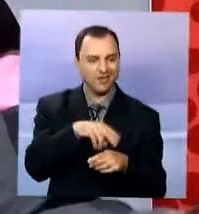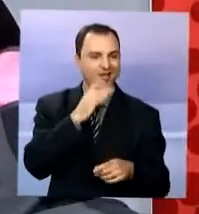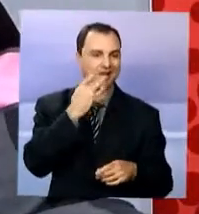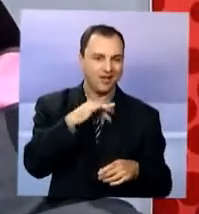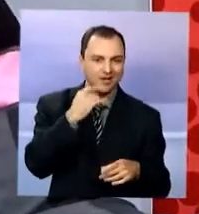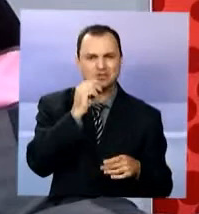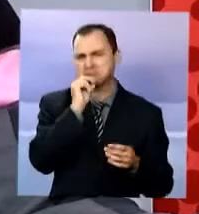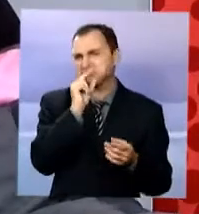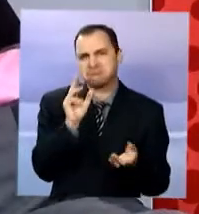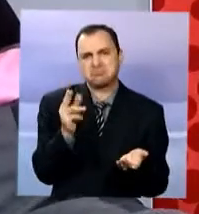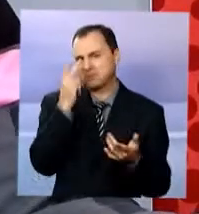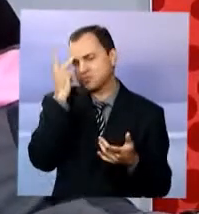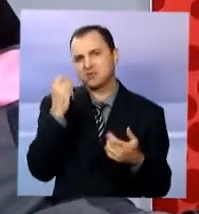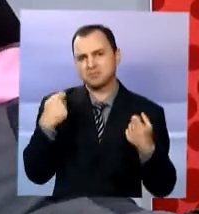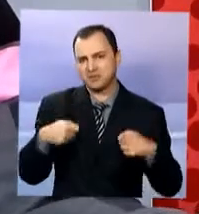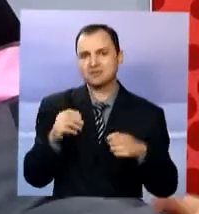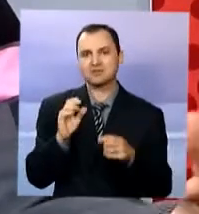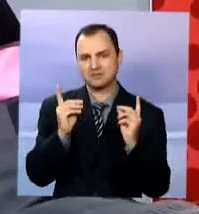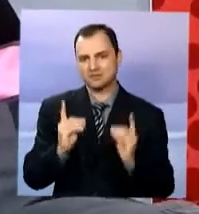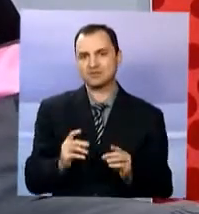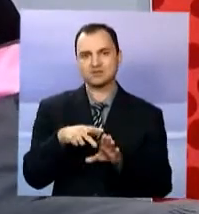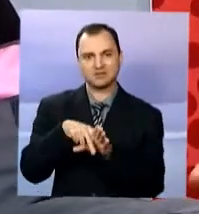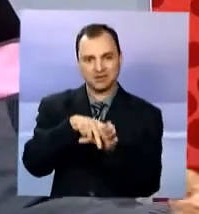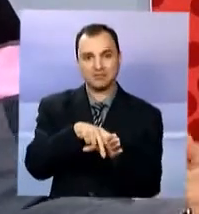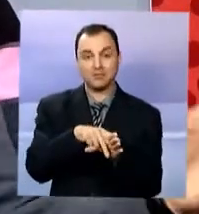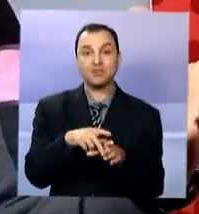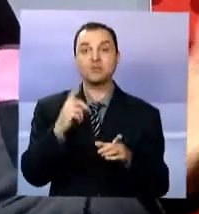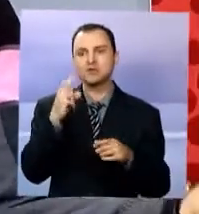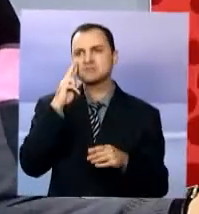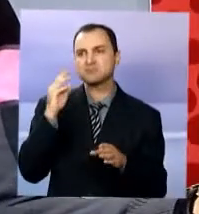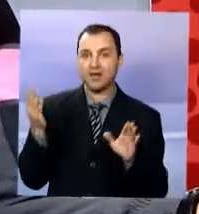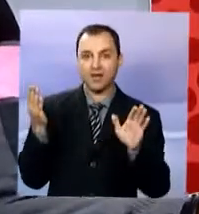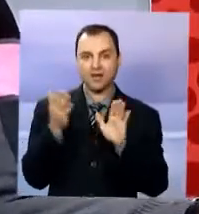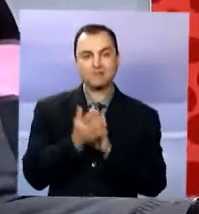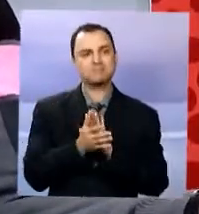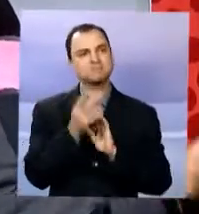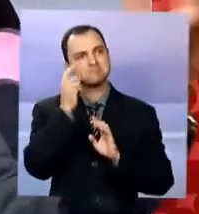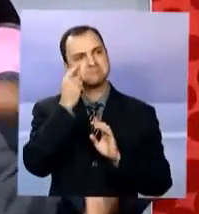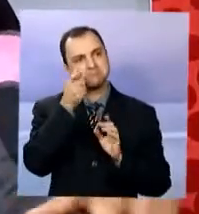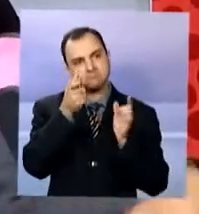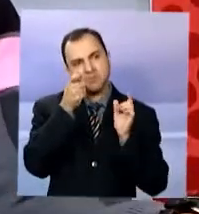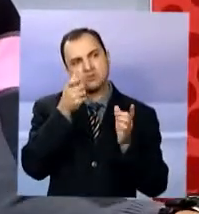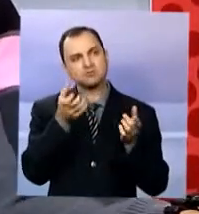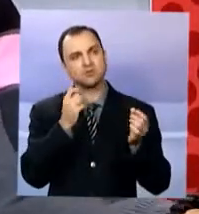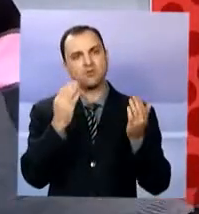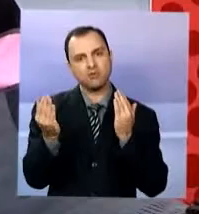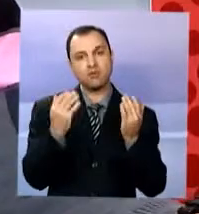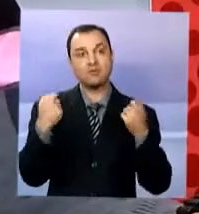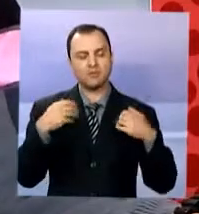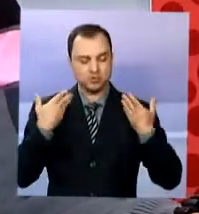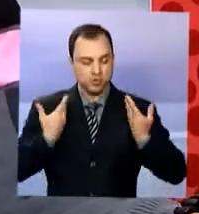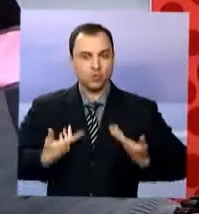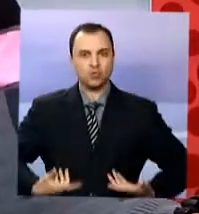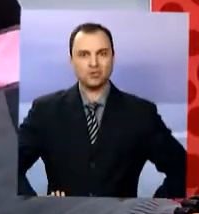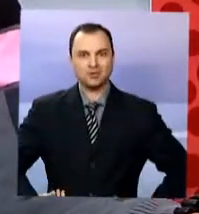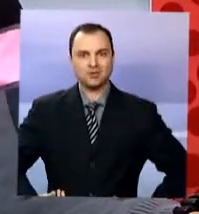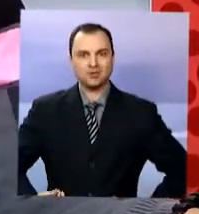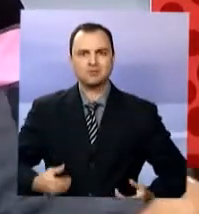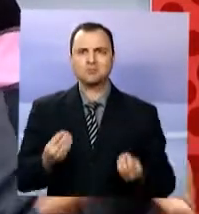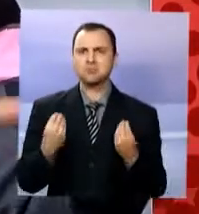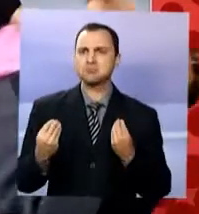criança ou a pessoa que necessita andar a cavalo e aí a gente sai desse ponto de vista psicológico e chega na parte motora